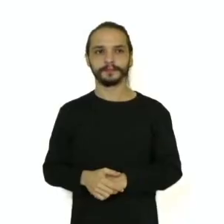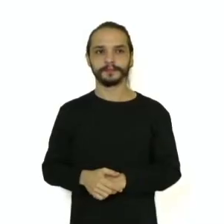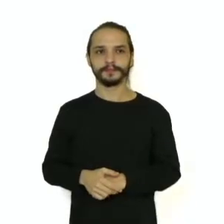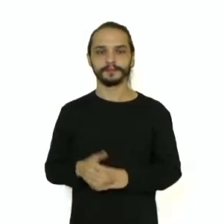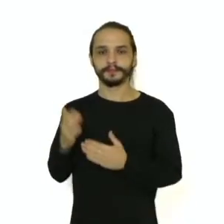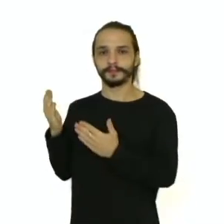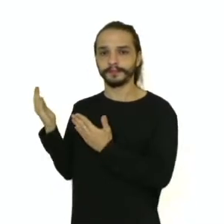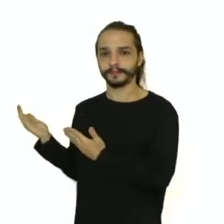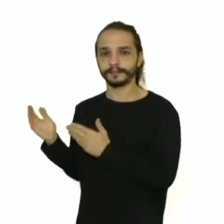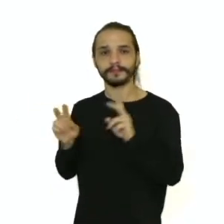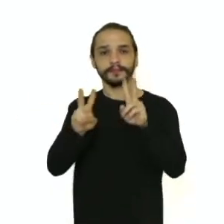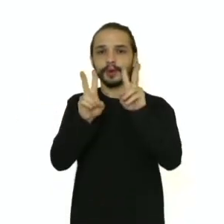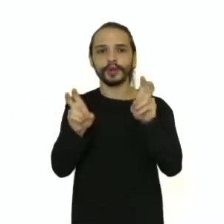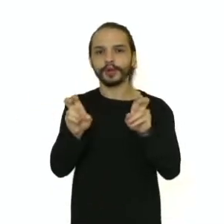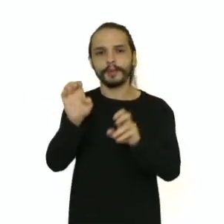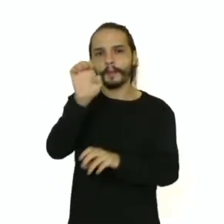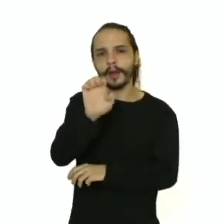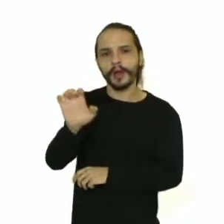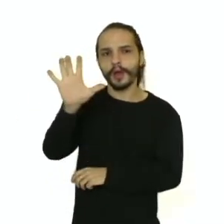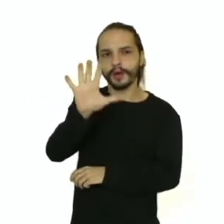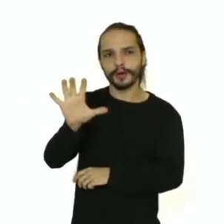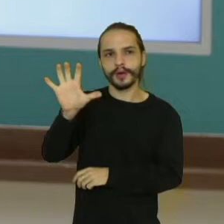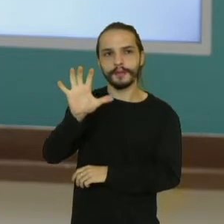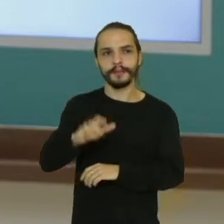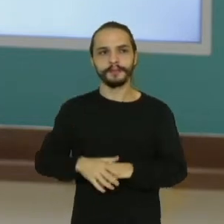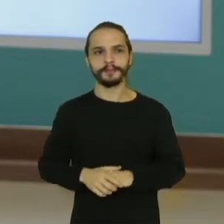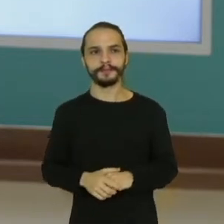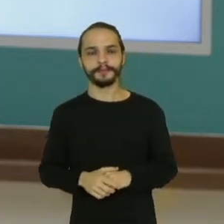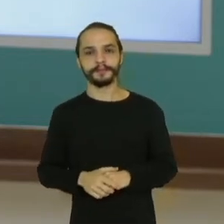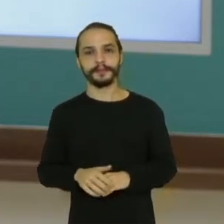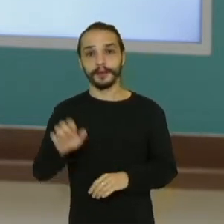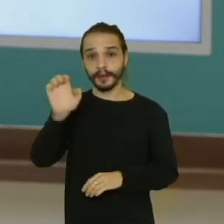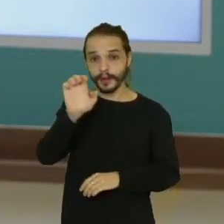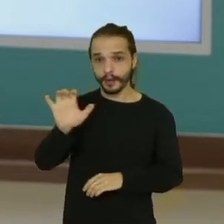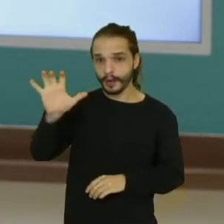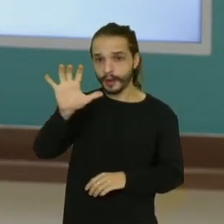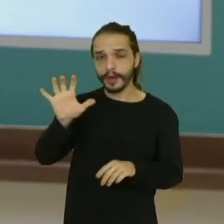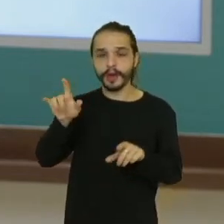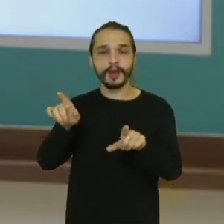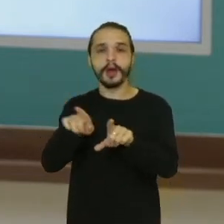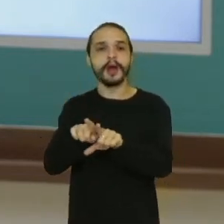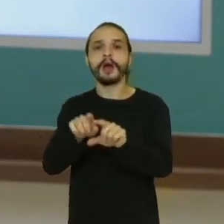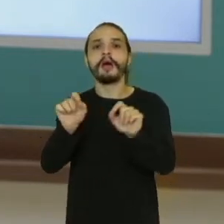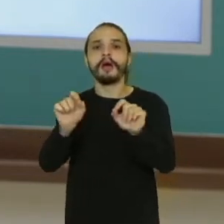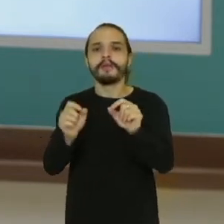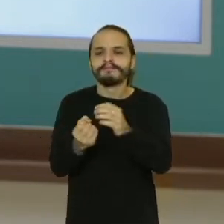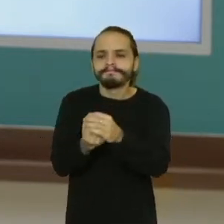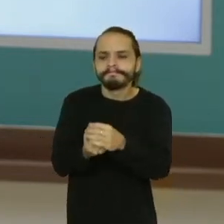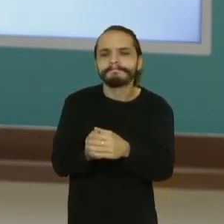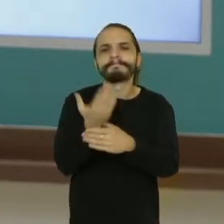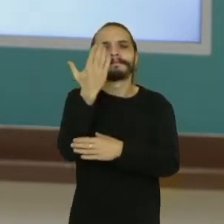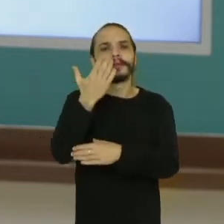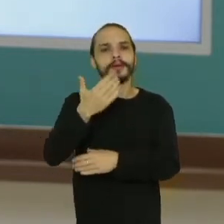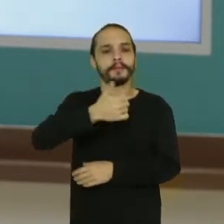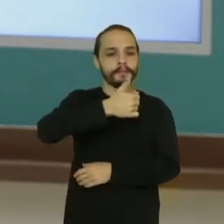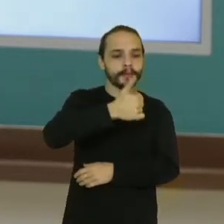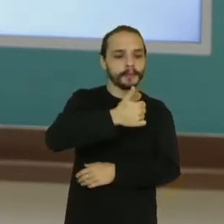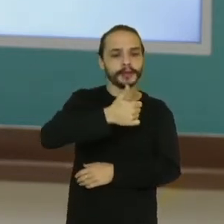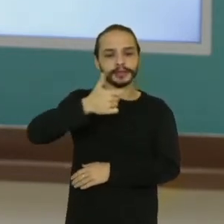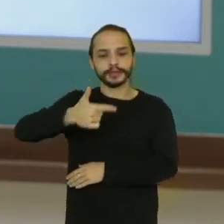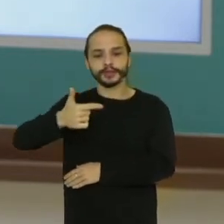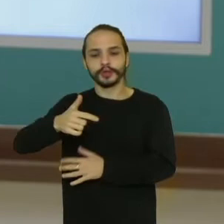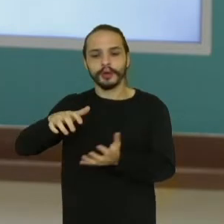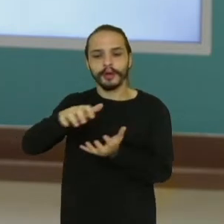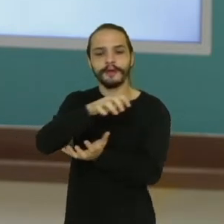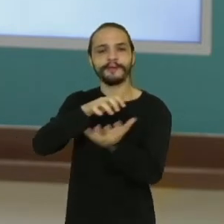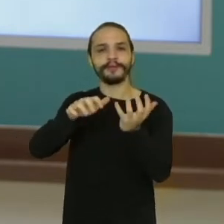Aqui sobre a Europa. Olha só, a Europa também foi o berço onde começou a primeira e a segunda revoluções industriais.